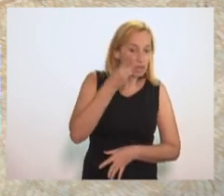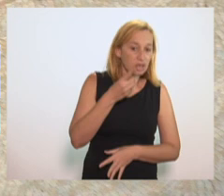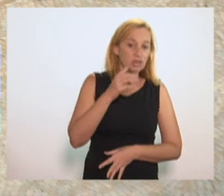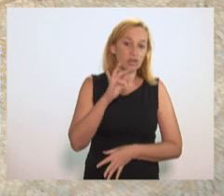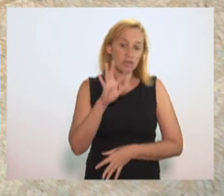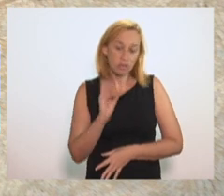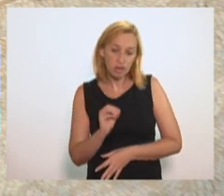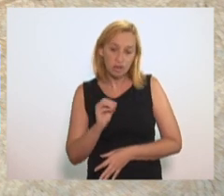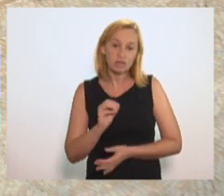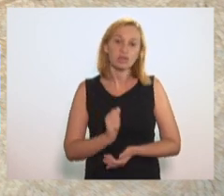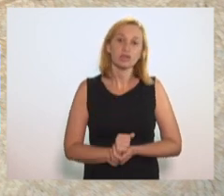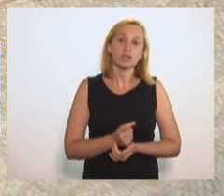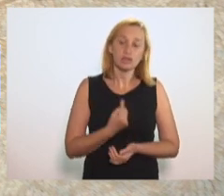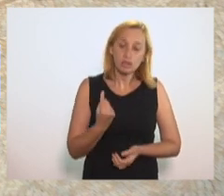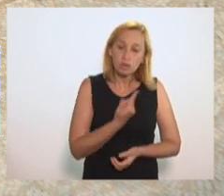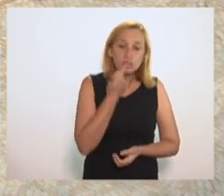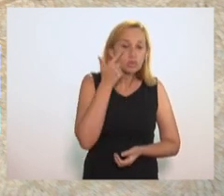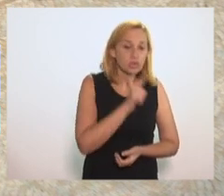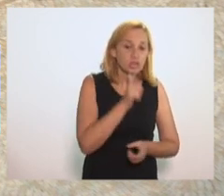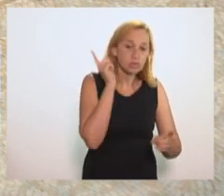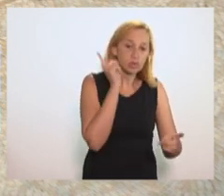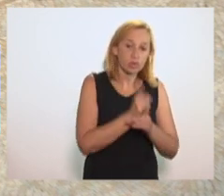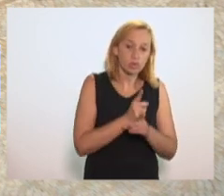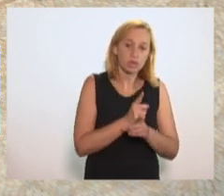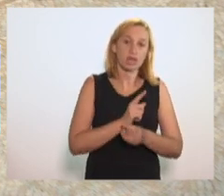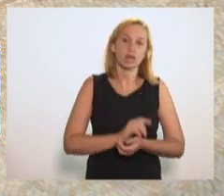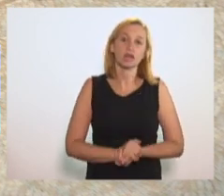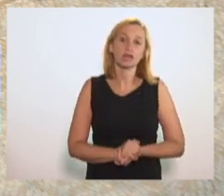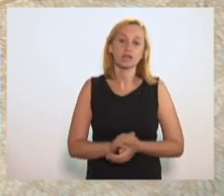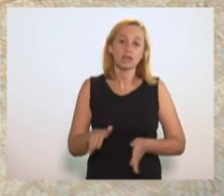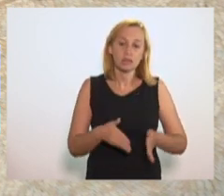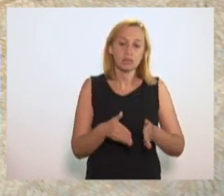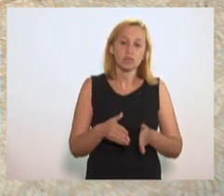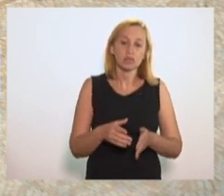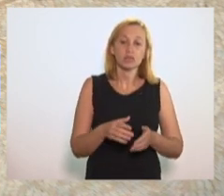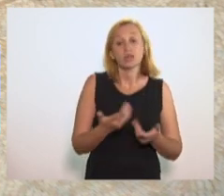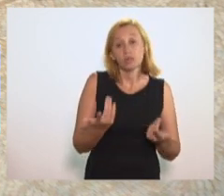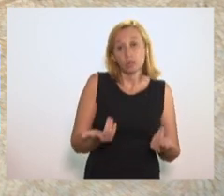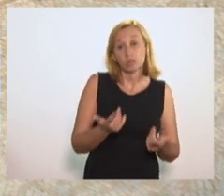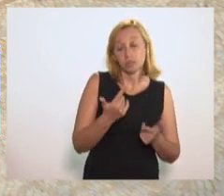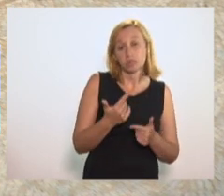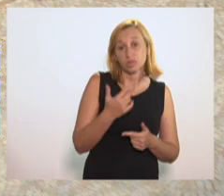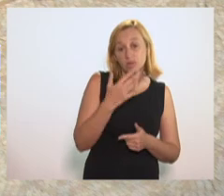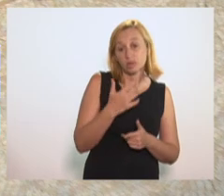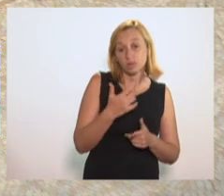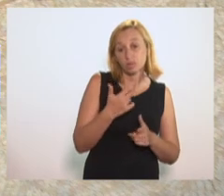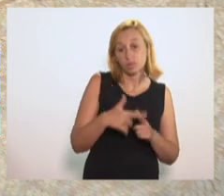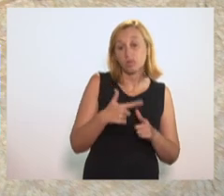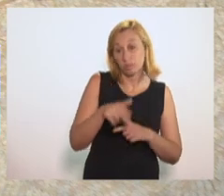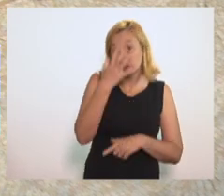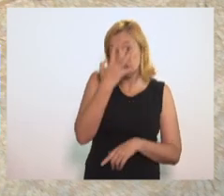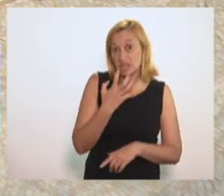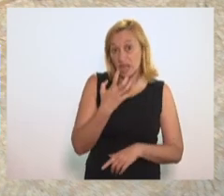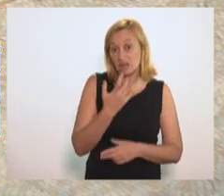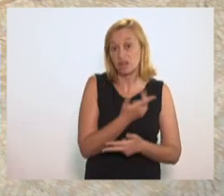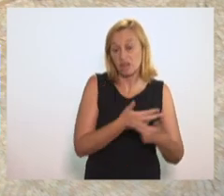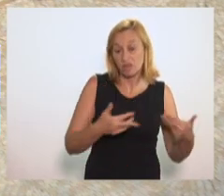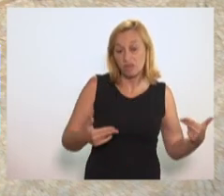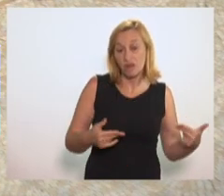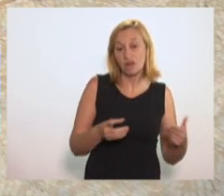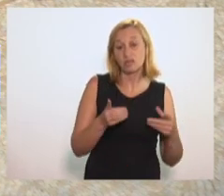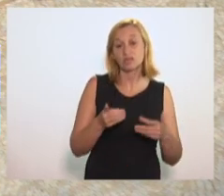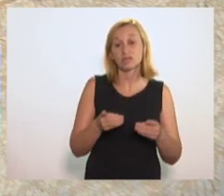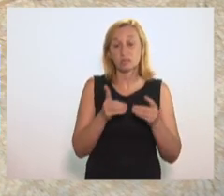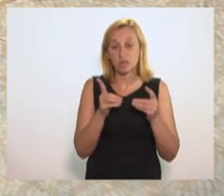Serafini para que a gente consiga encontrar o equacionamento para a situação grave e delicada e que envolve dezenas de pacientes